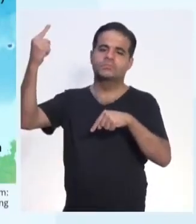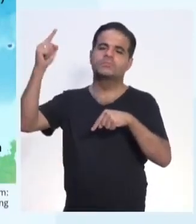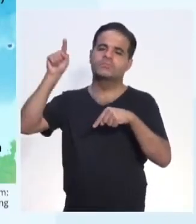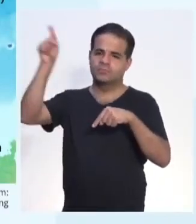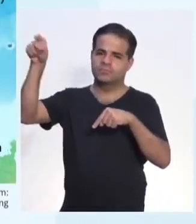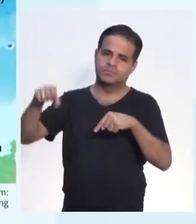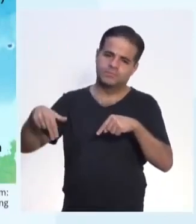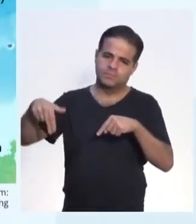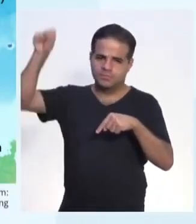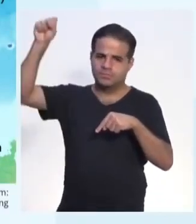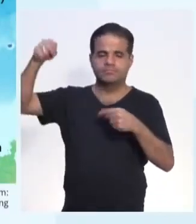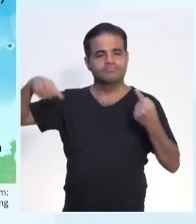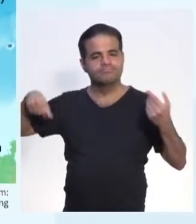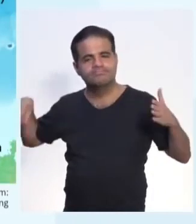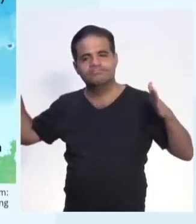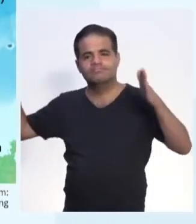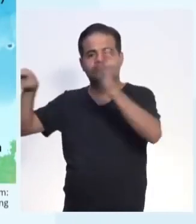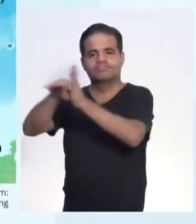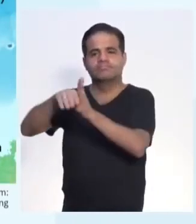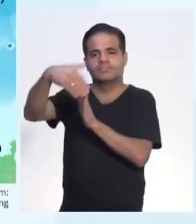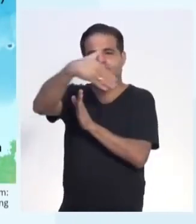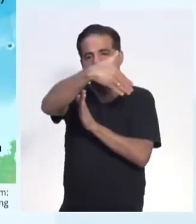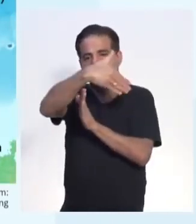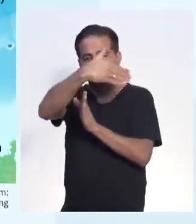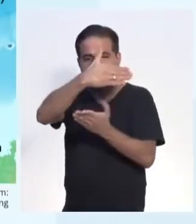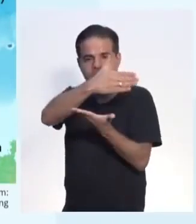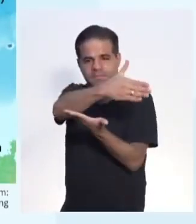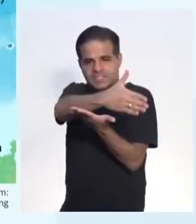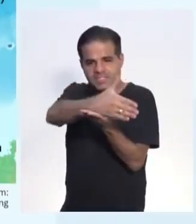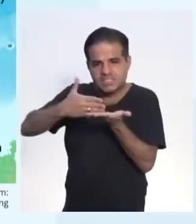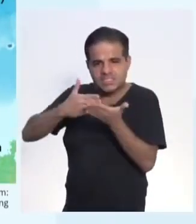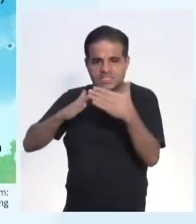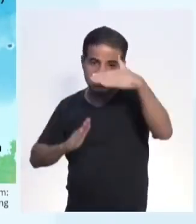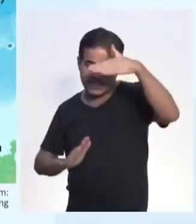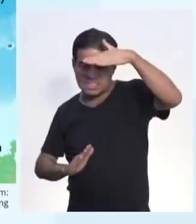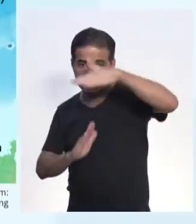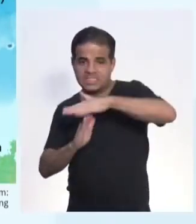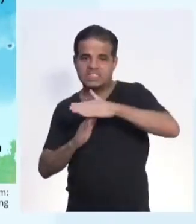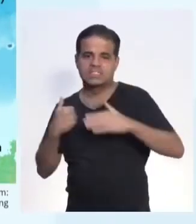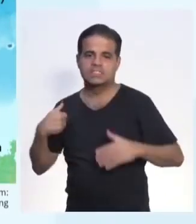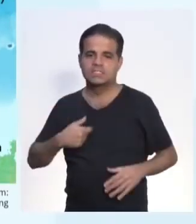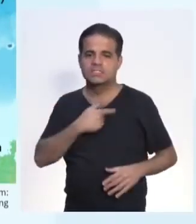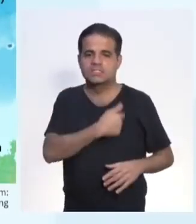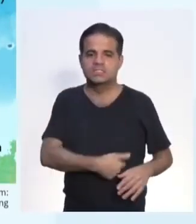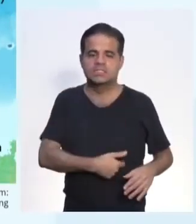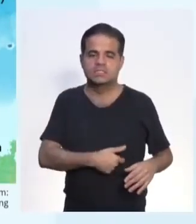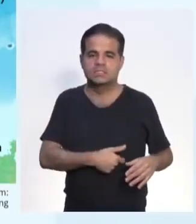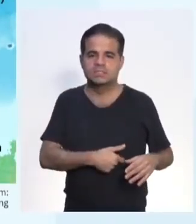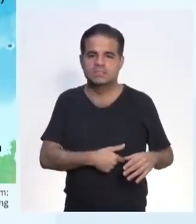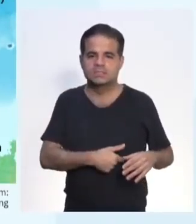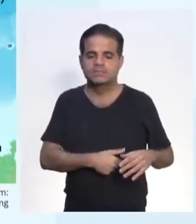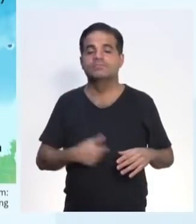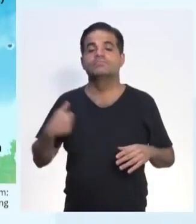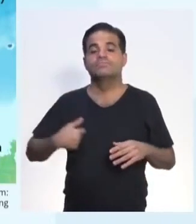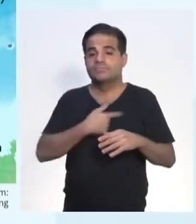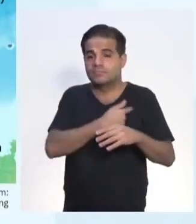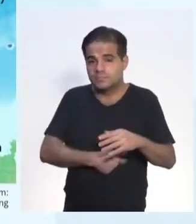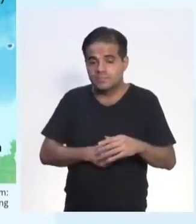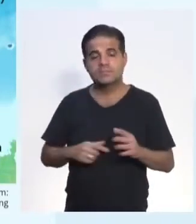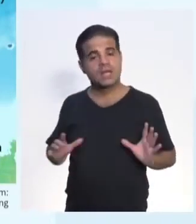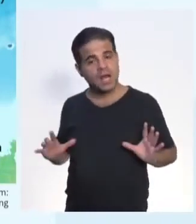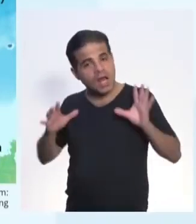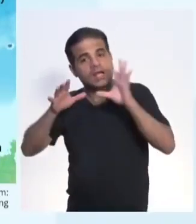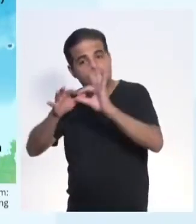para o norte, chegando na divisa da China. Olha só, então, a China aliada aí